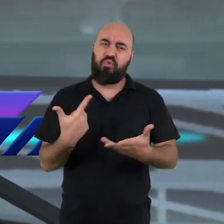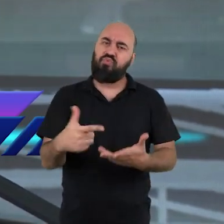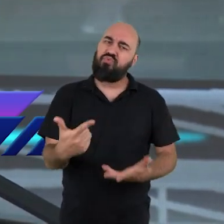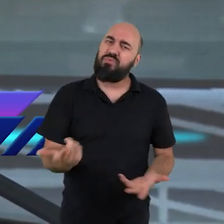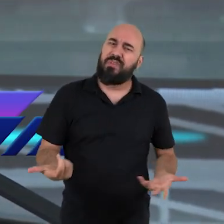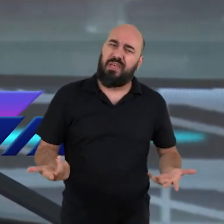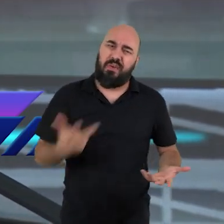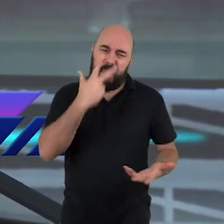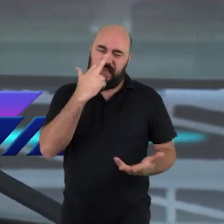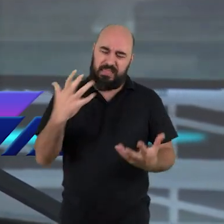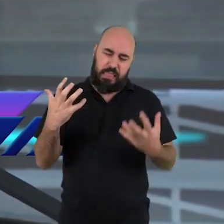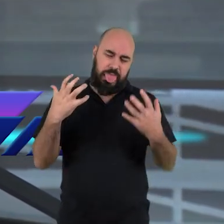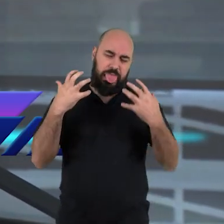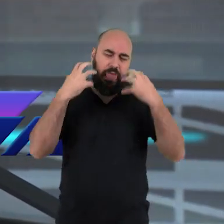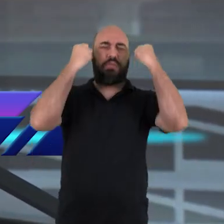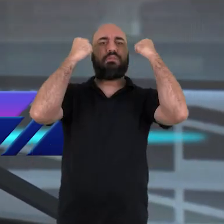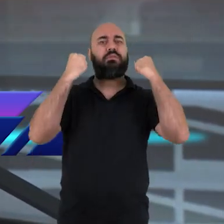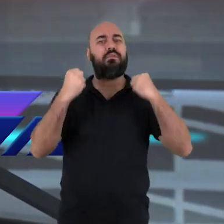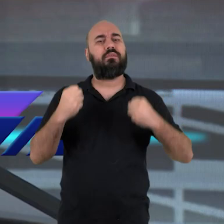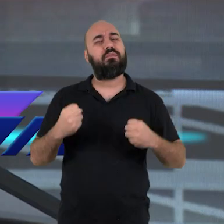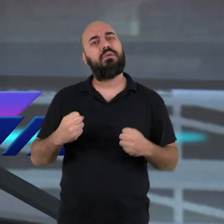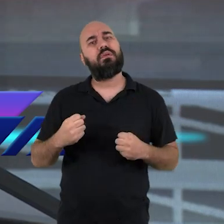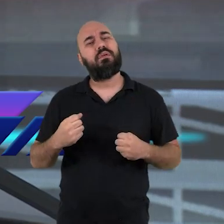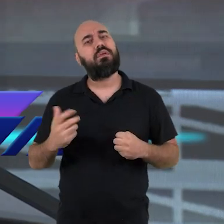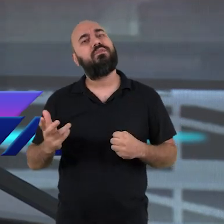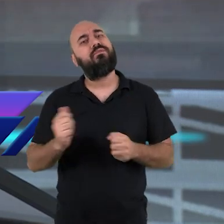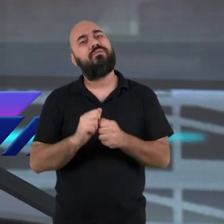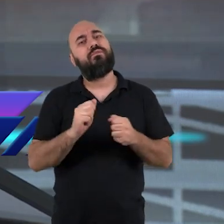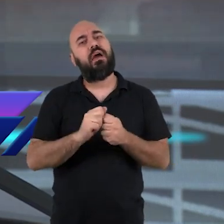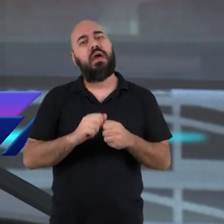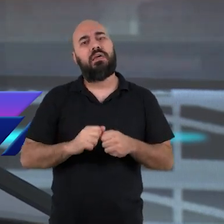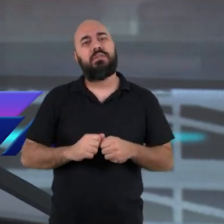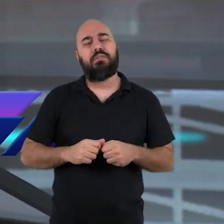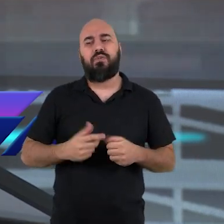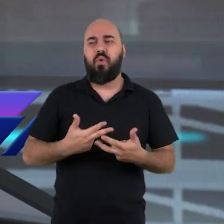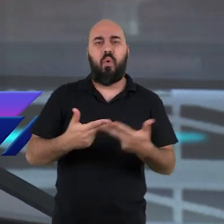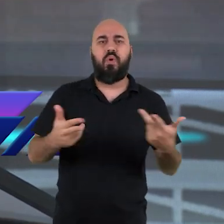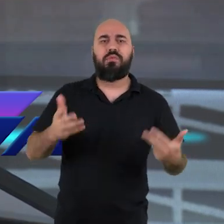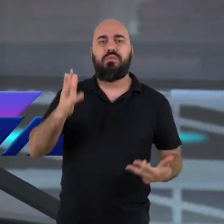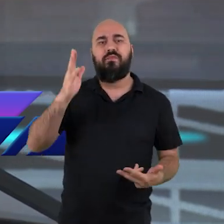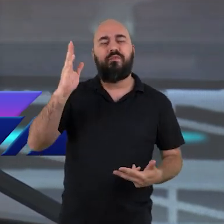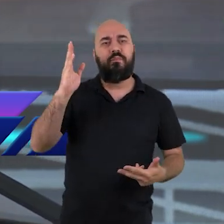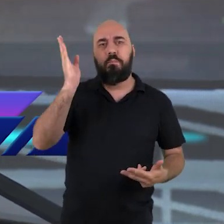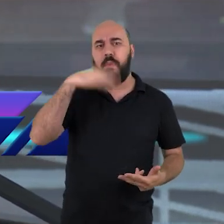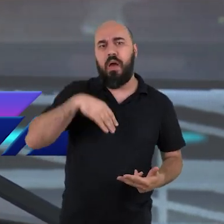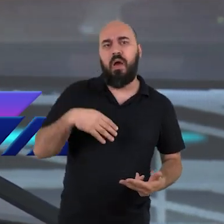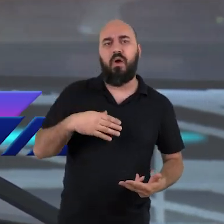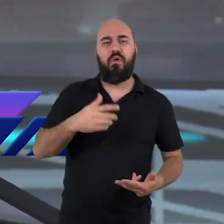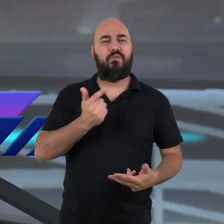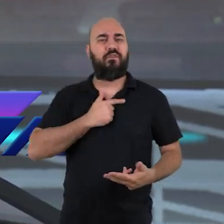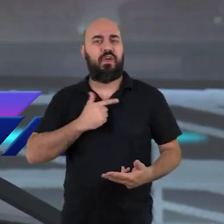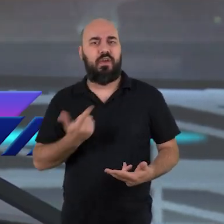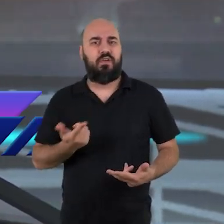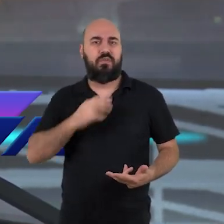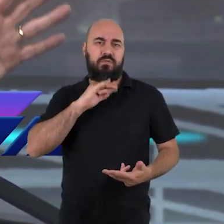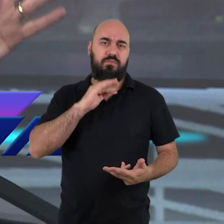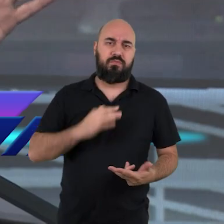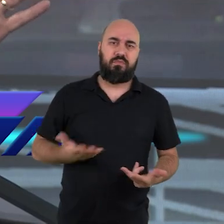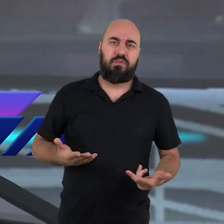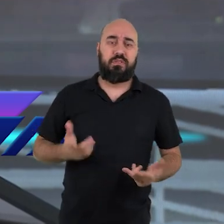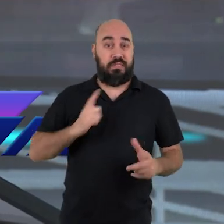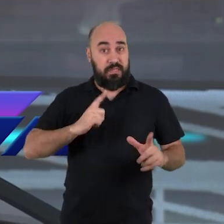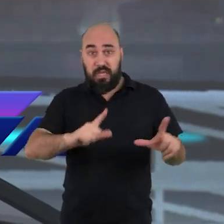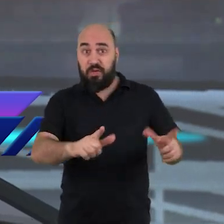que surge uma força maior do que elas. E elas acabam fazendo coisas assustadoras, terríveis, que permeiam